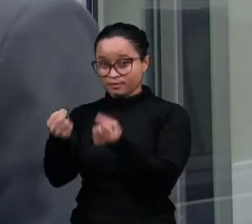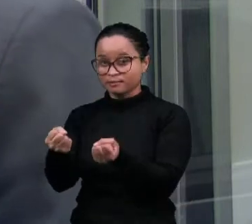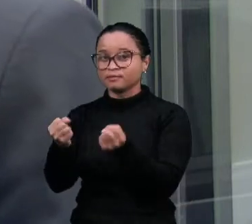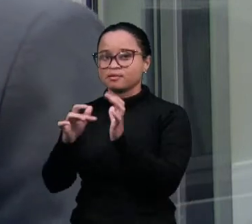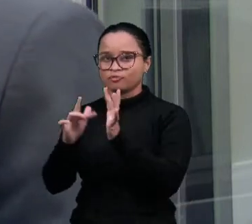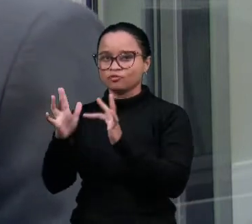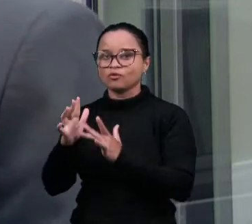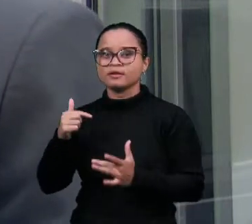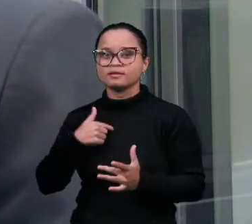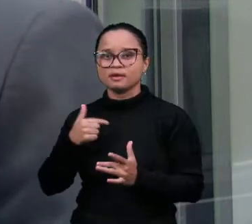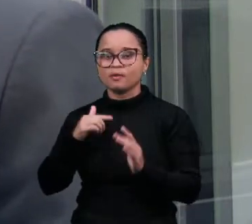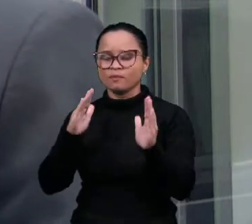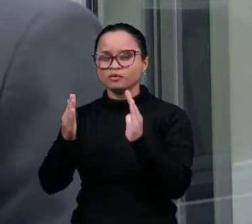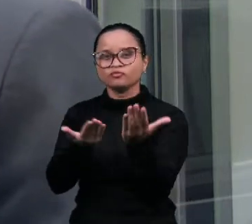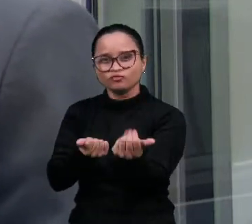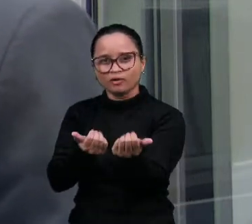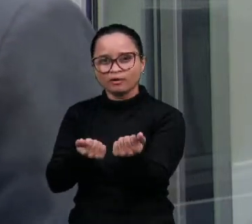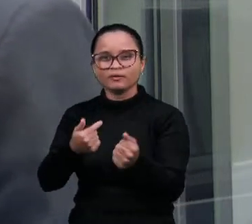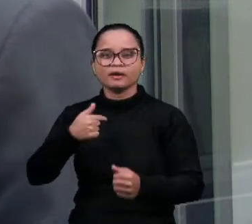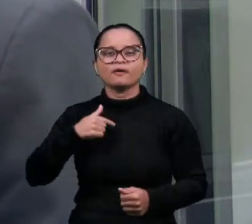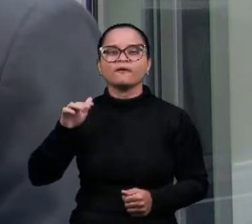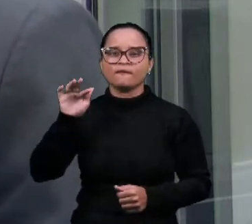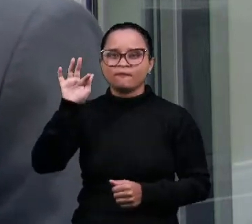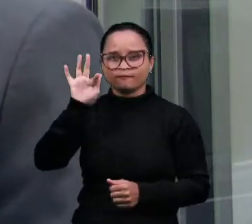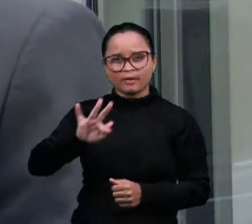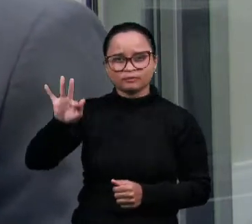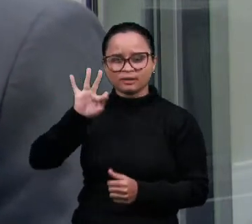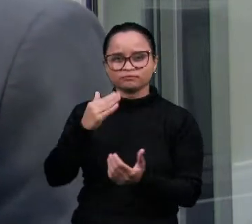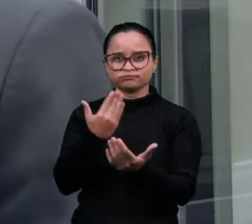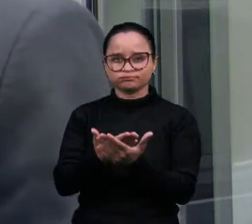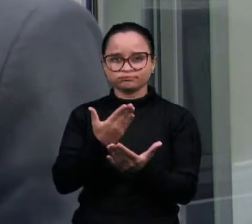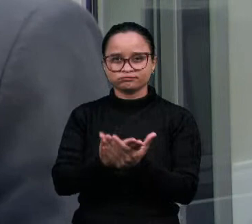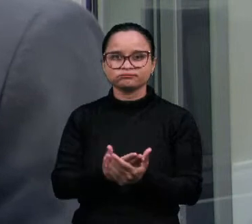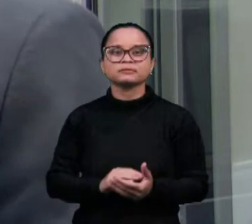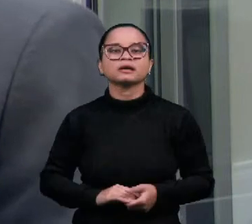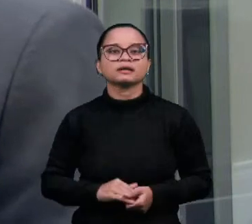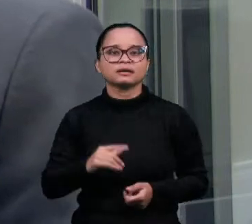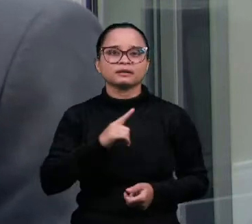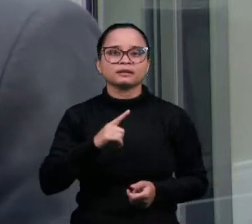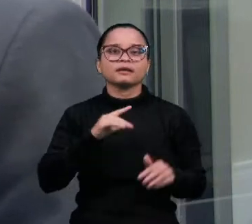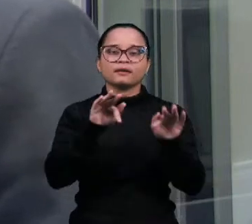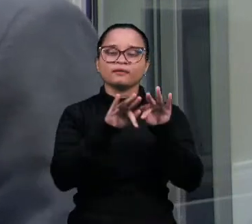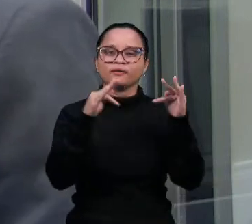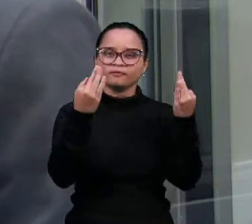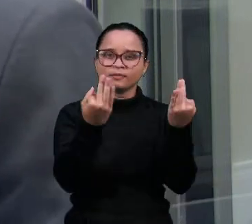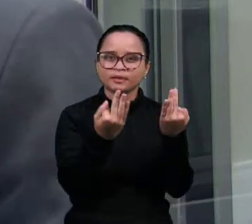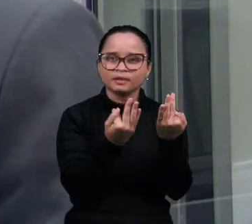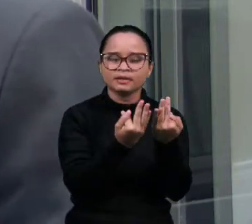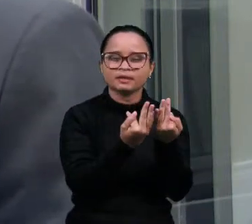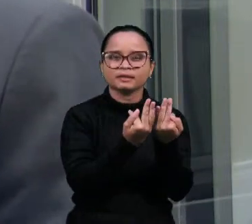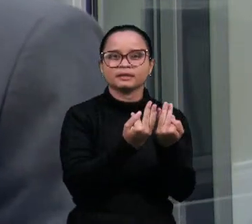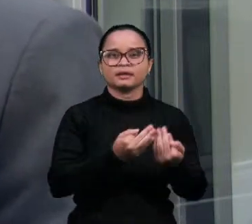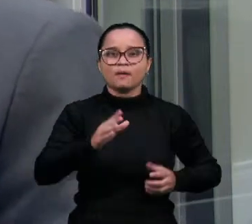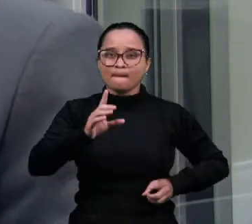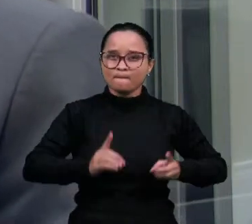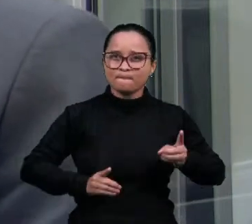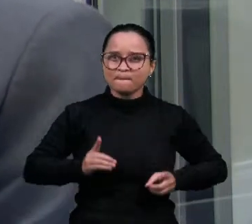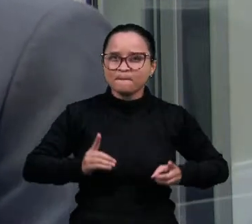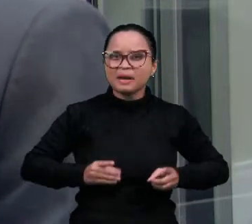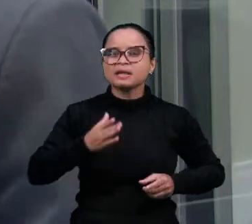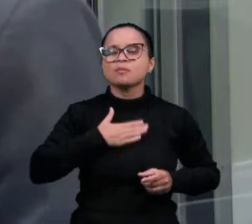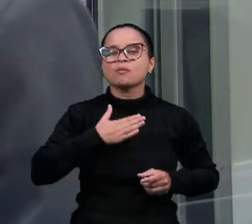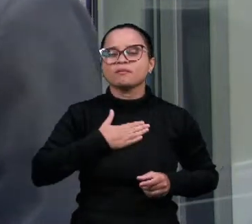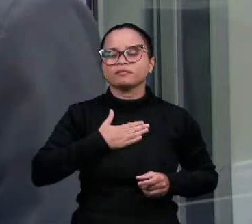fazendo faculdade e por intermédio de um familiar, de um primo meu que já servia ao